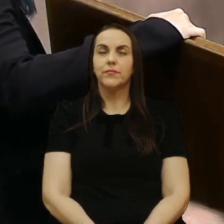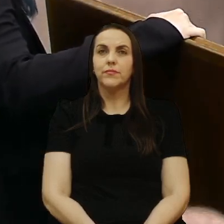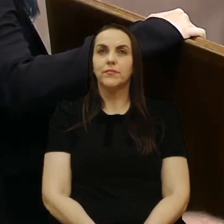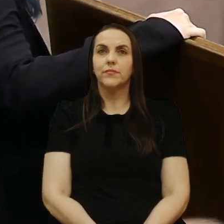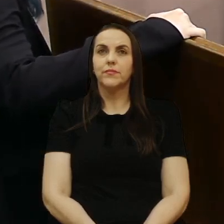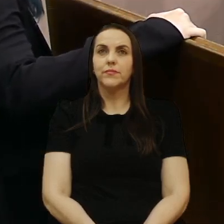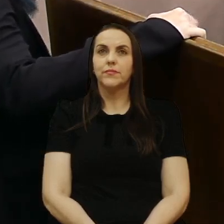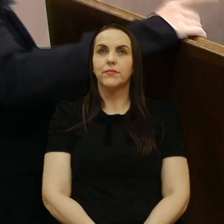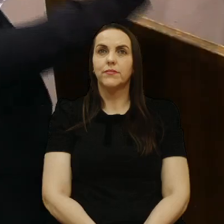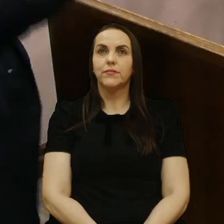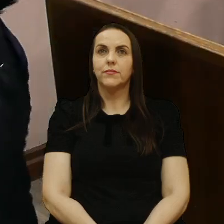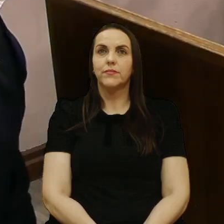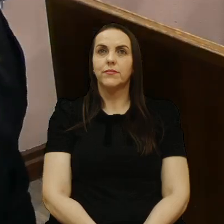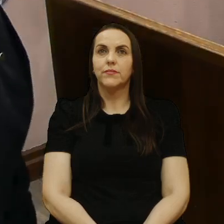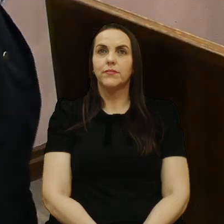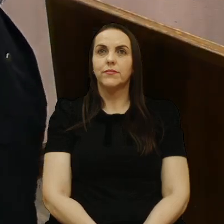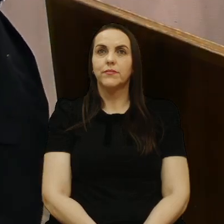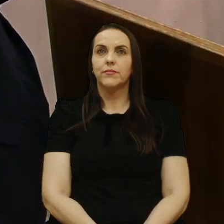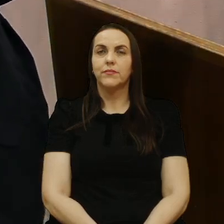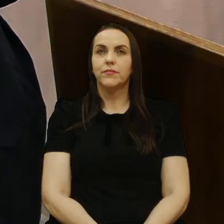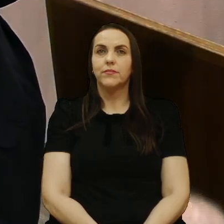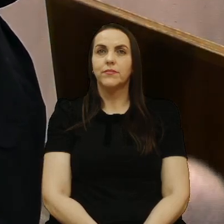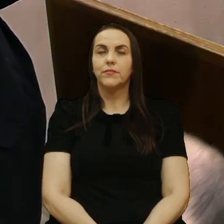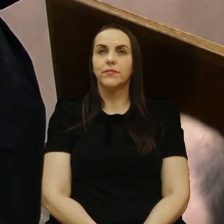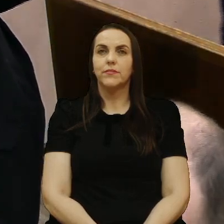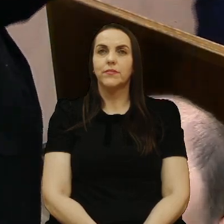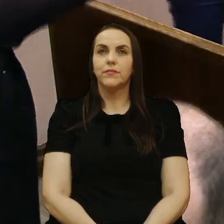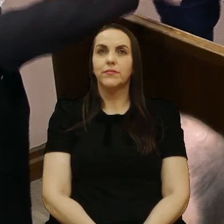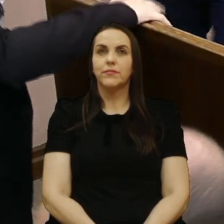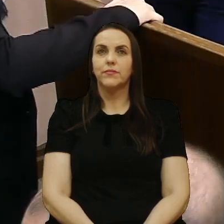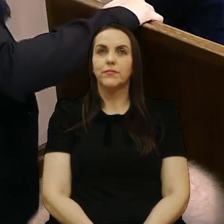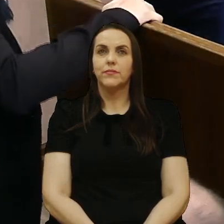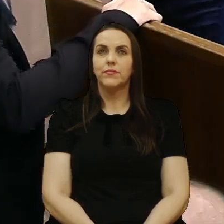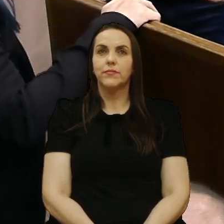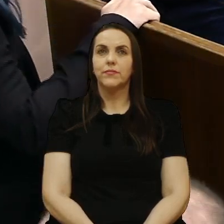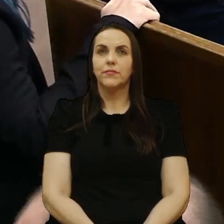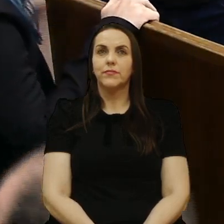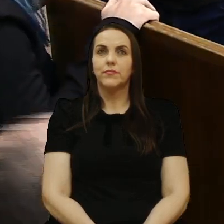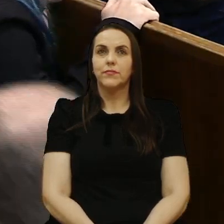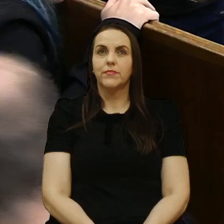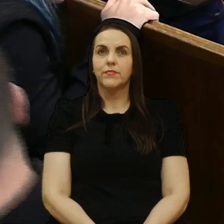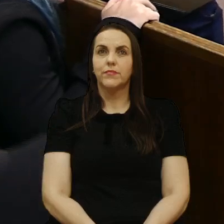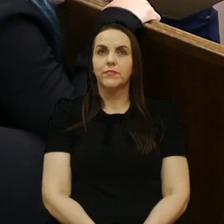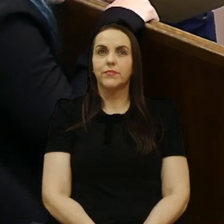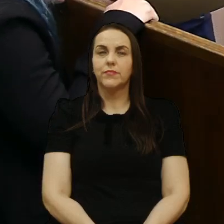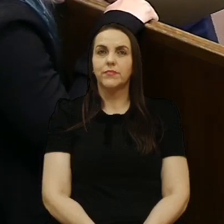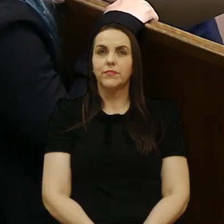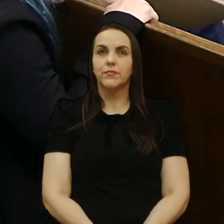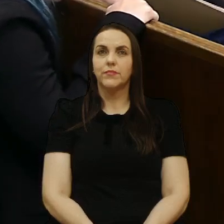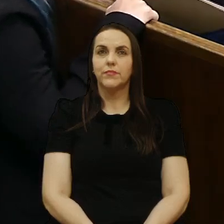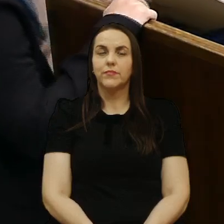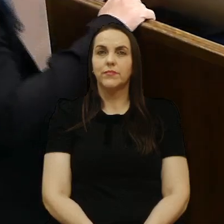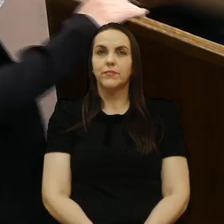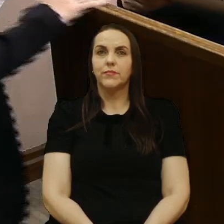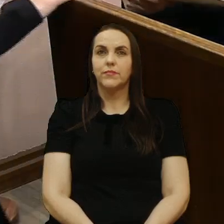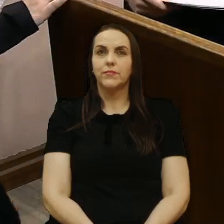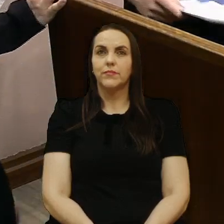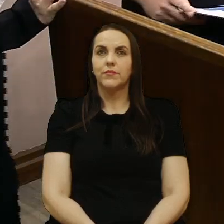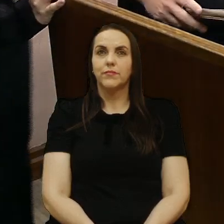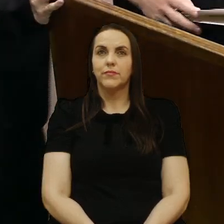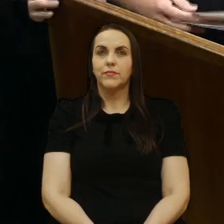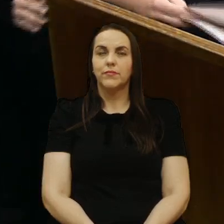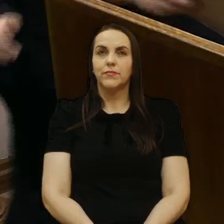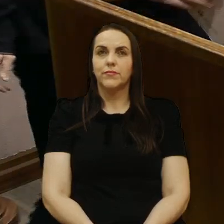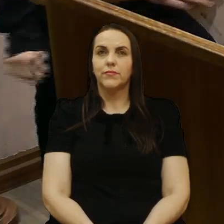Ô Lucas, o tempo agora... O tempo é ali. Ô Lucas, o tempo tu vai avisando? Vai só. Tá, beleza.